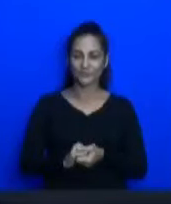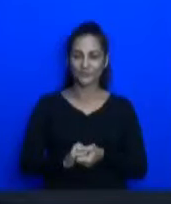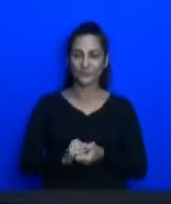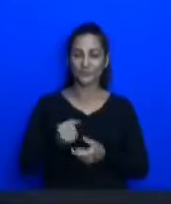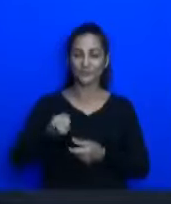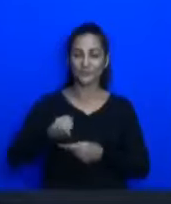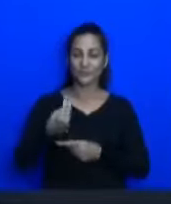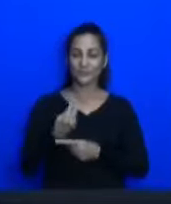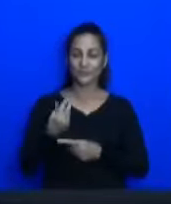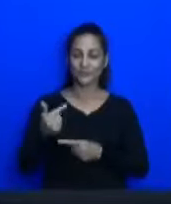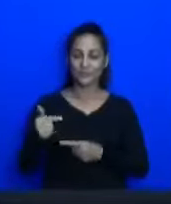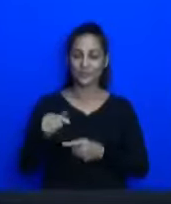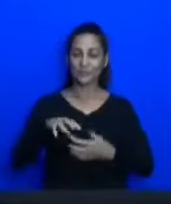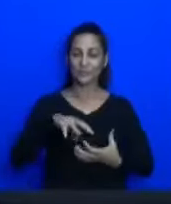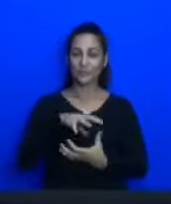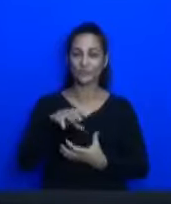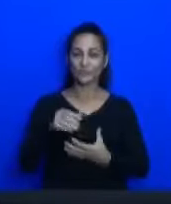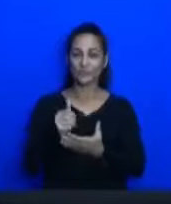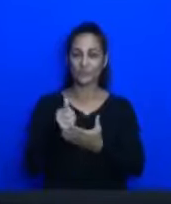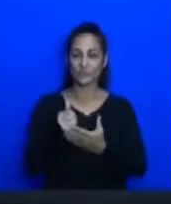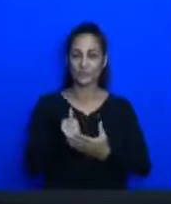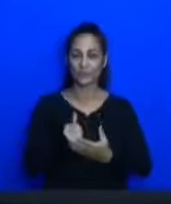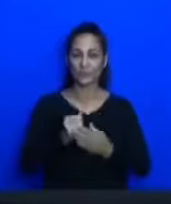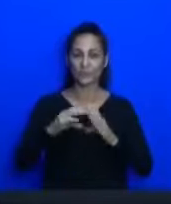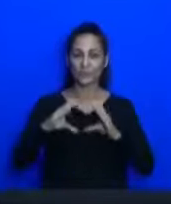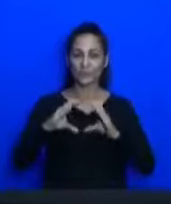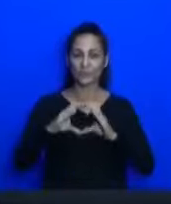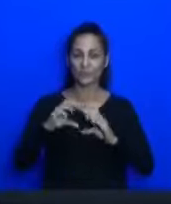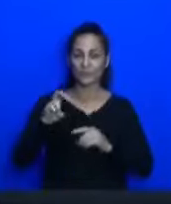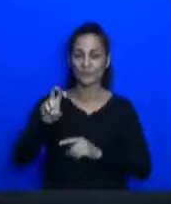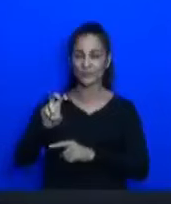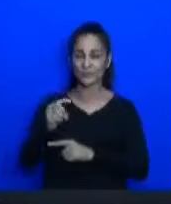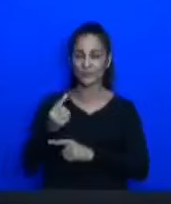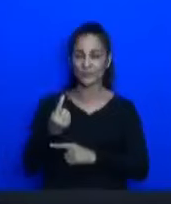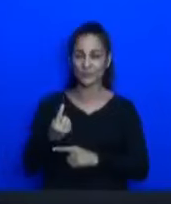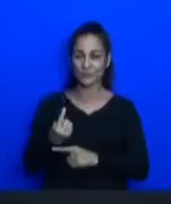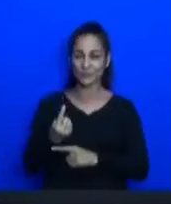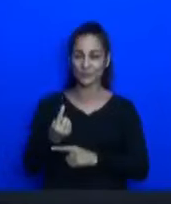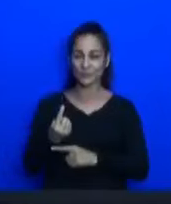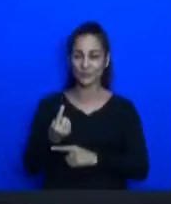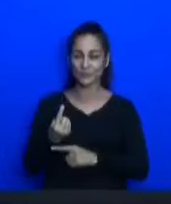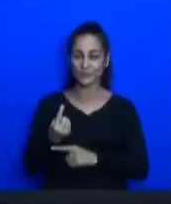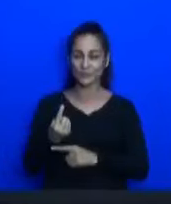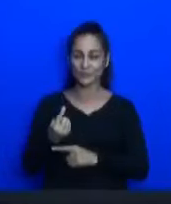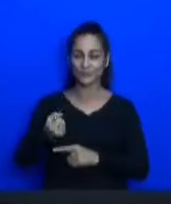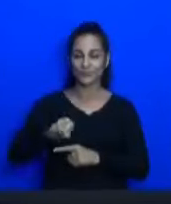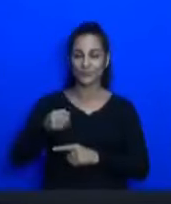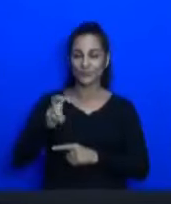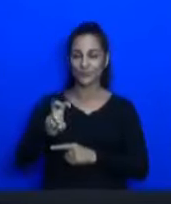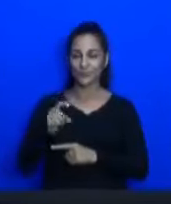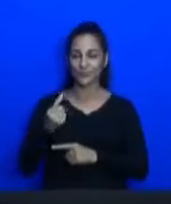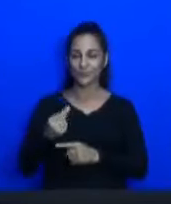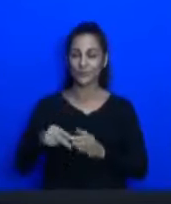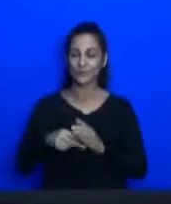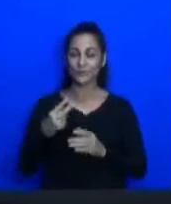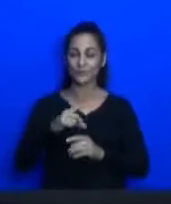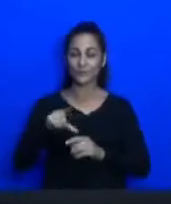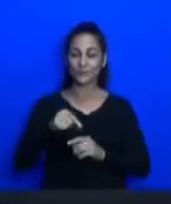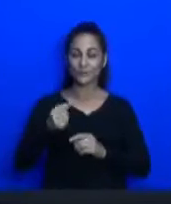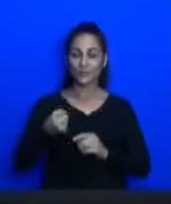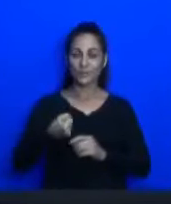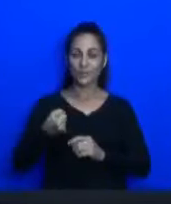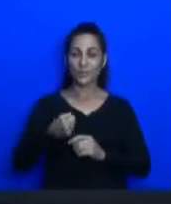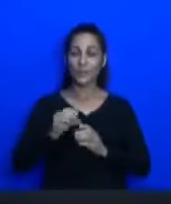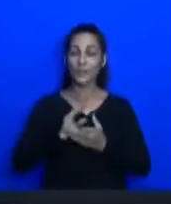noite é a 27. O Globo girando para o sorteio da segunda dezena saiu o número 51. 51 é a segunda dezena